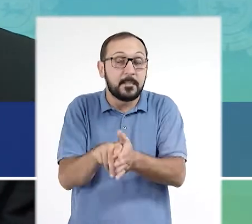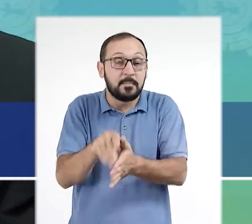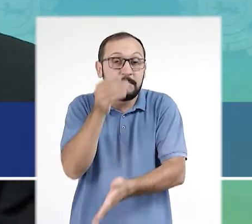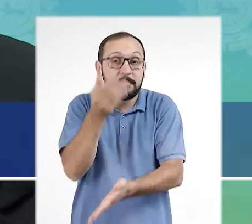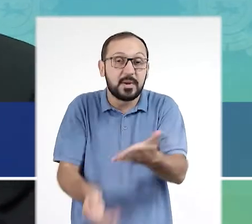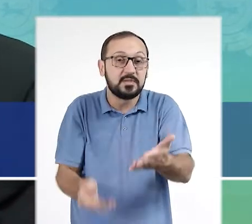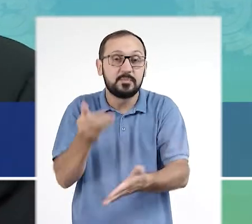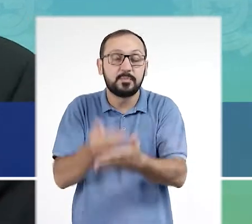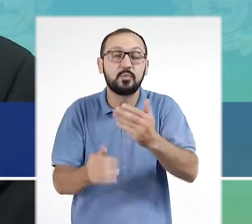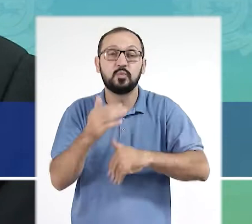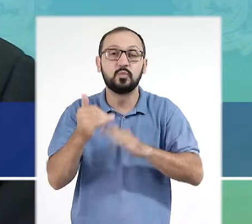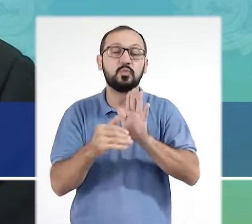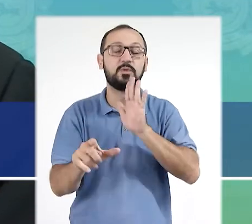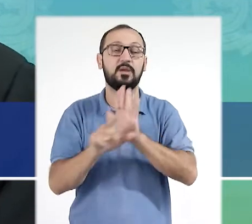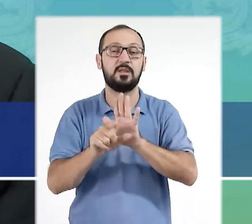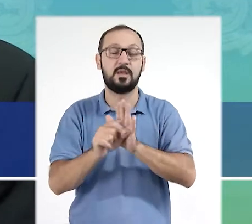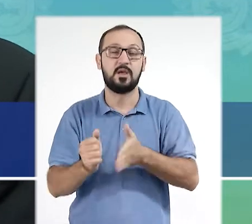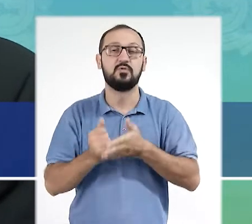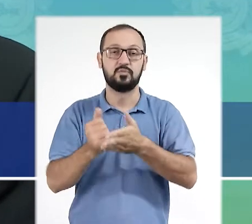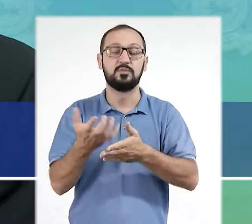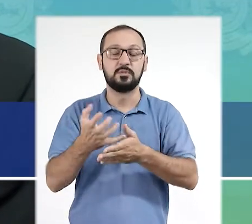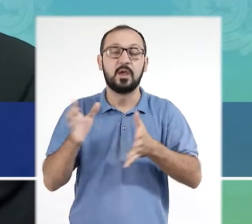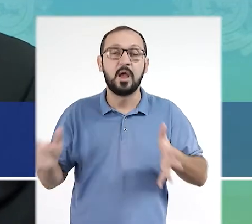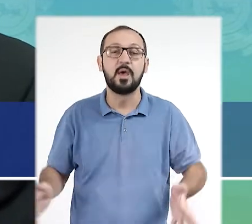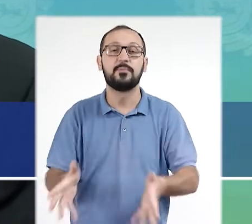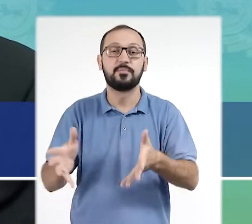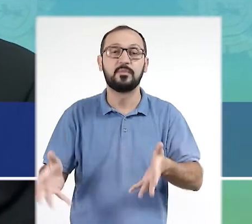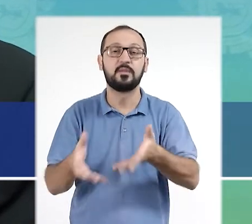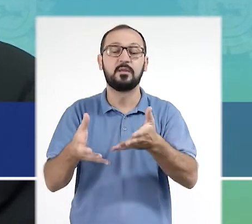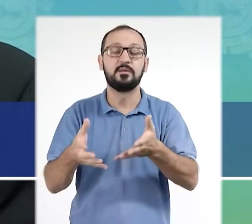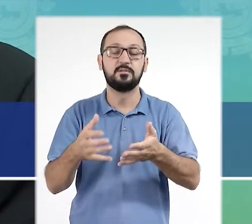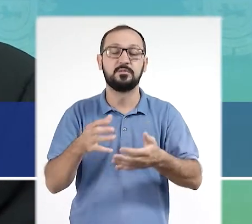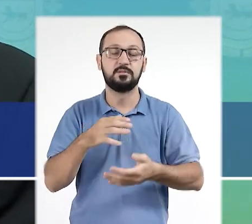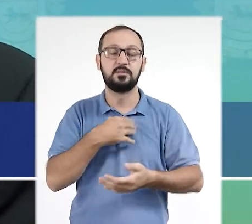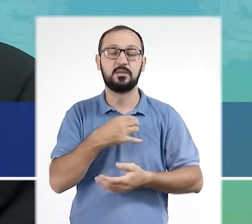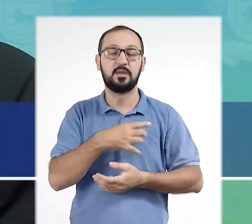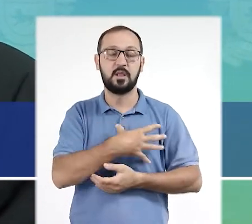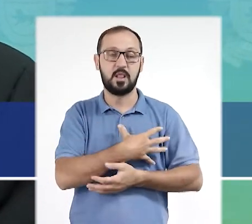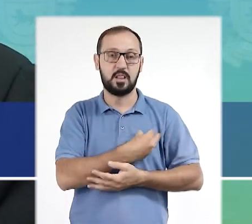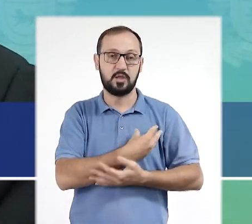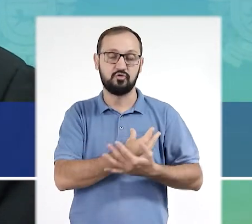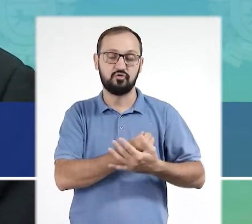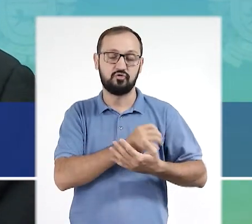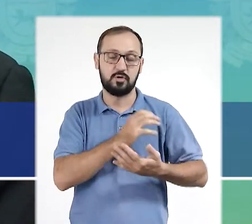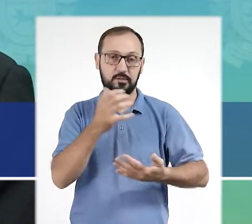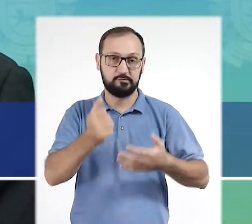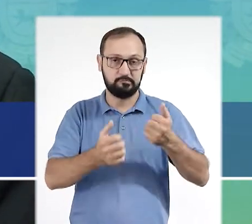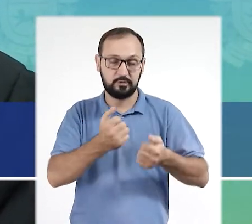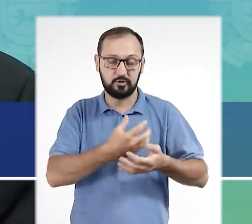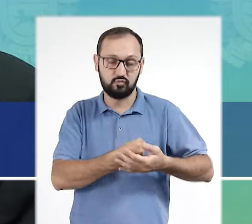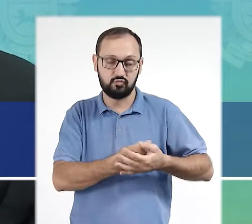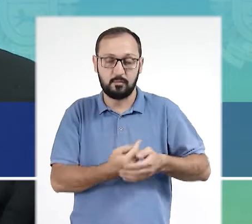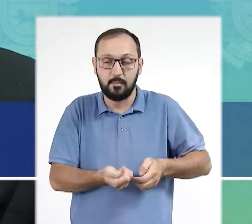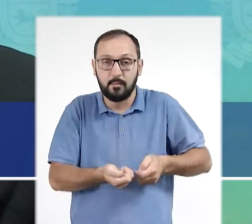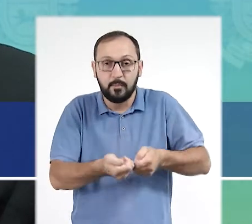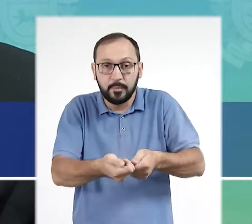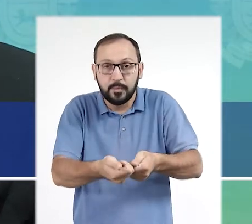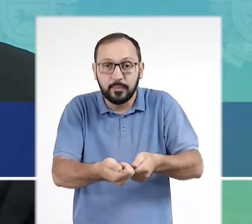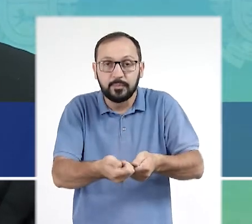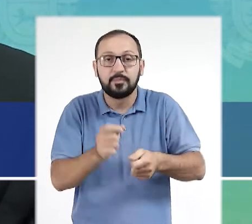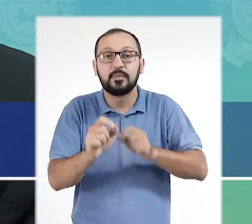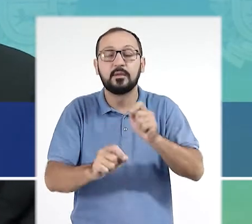benefícios previstos na lei. Então, o que a gente quer, na verdade, é estimular a doação de leite materno, não